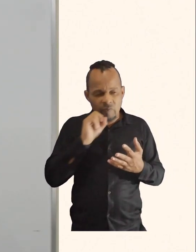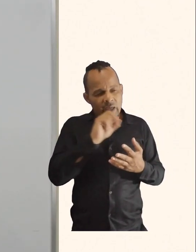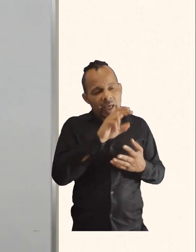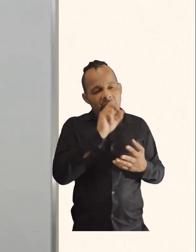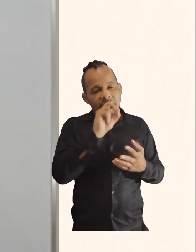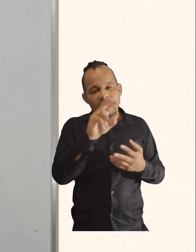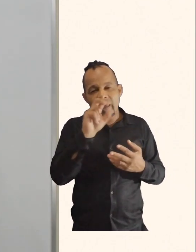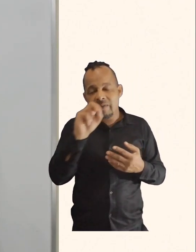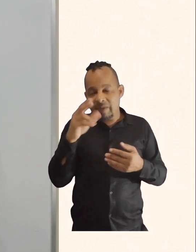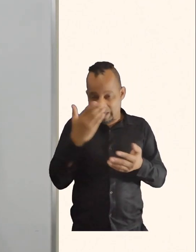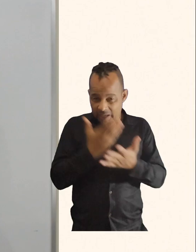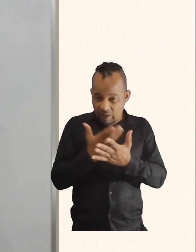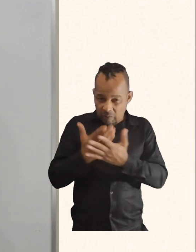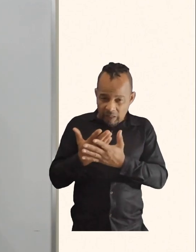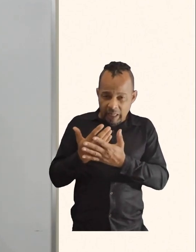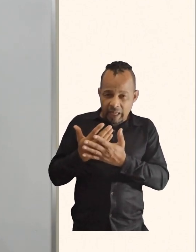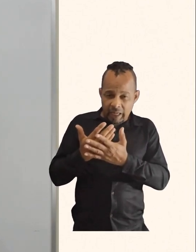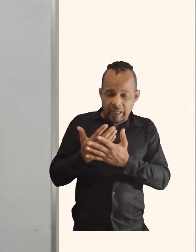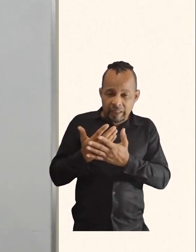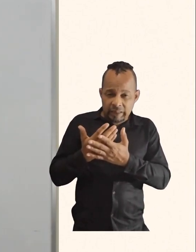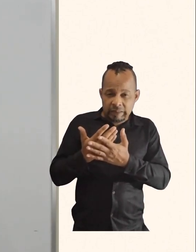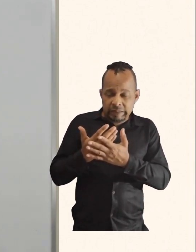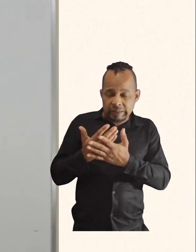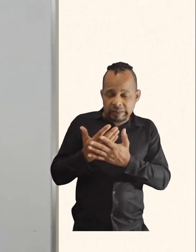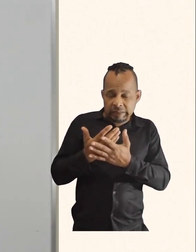ou ler em livros